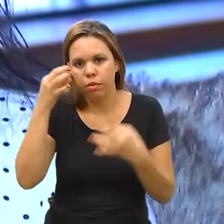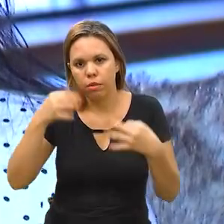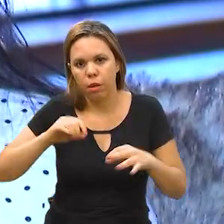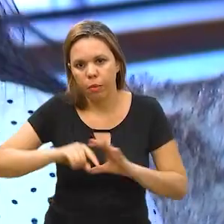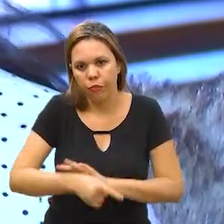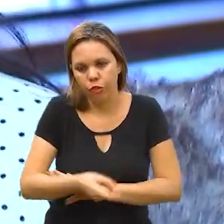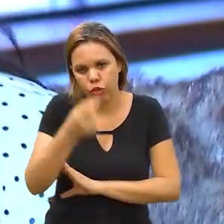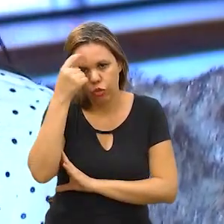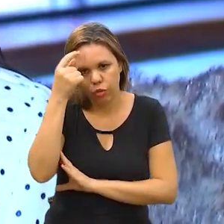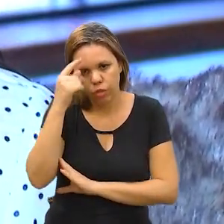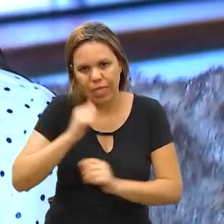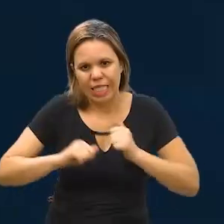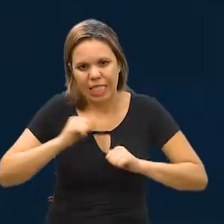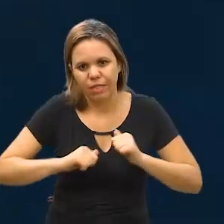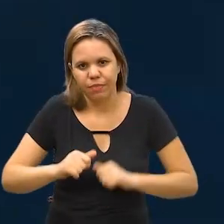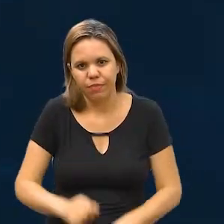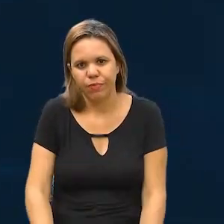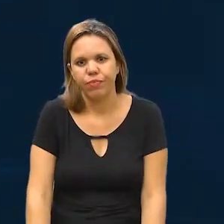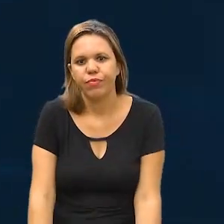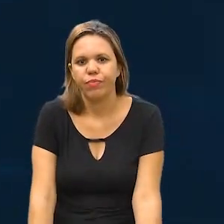profunda e consciente, vem a ansiedade.